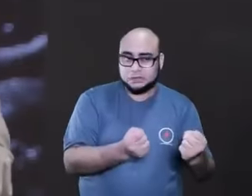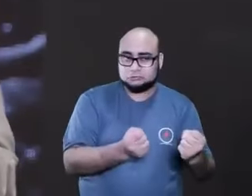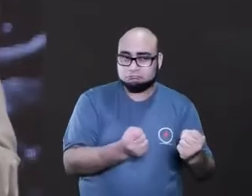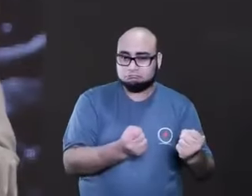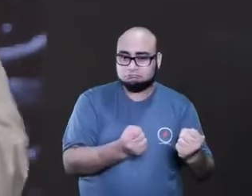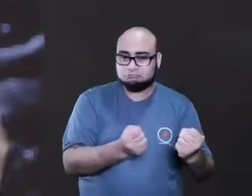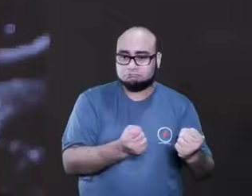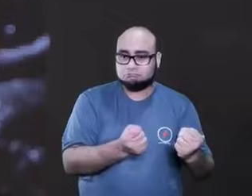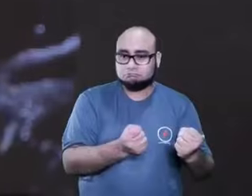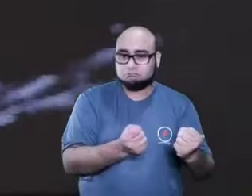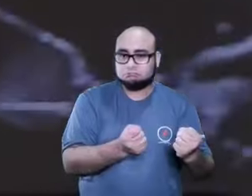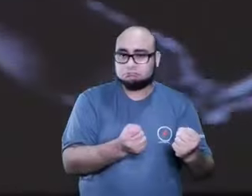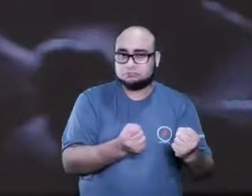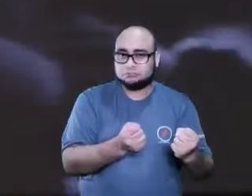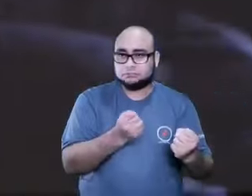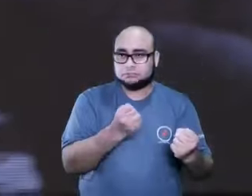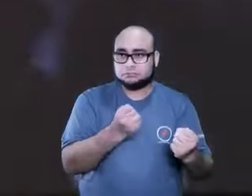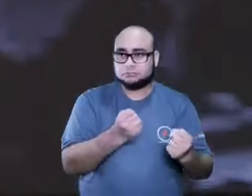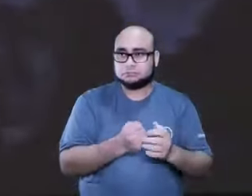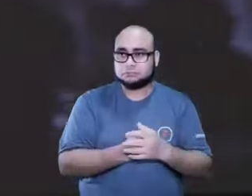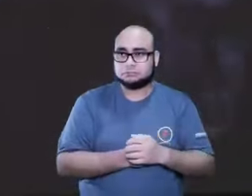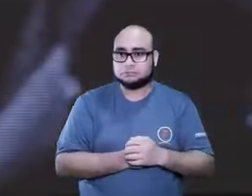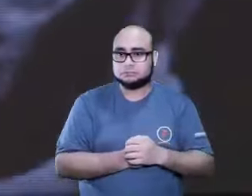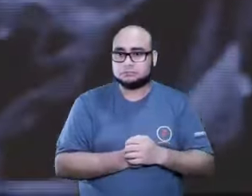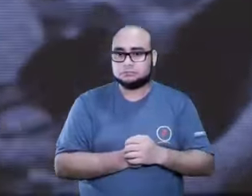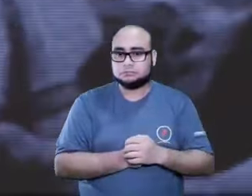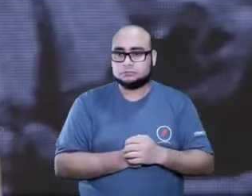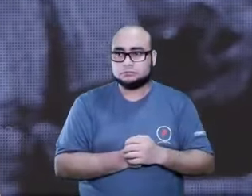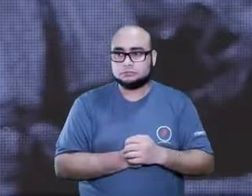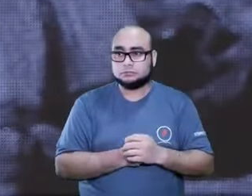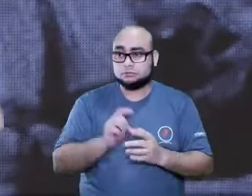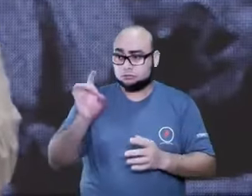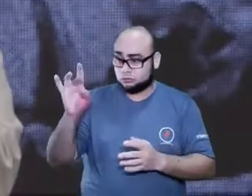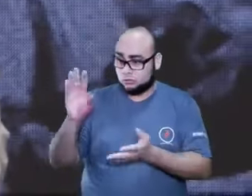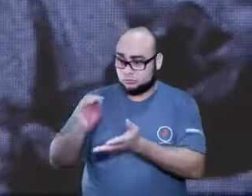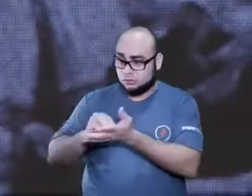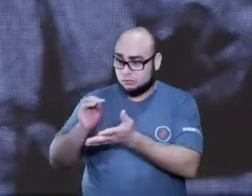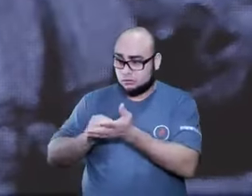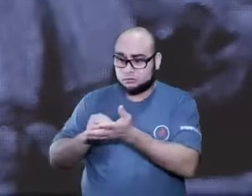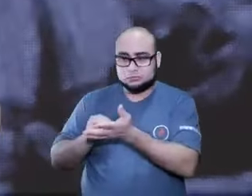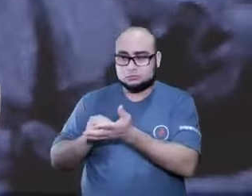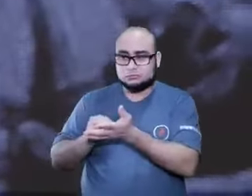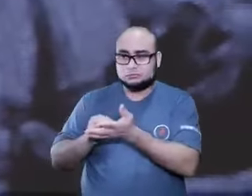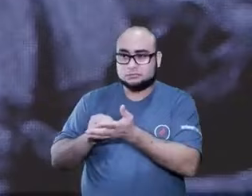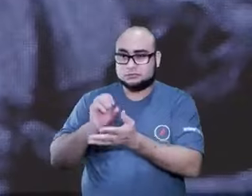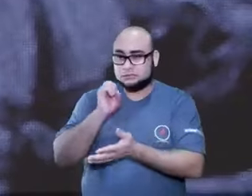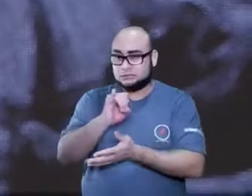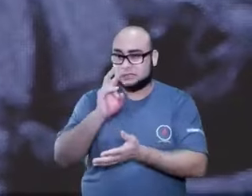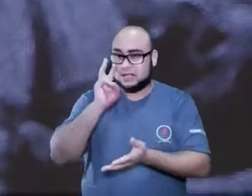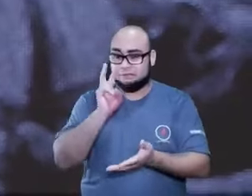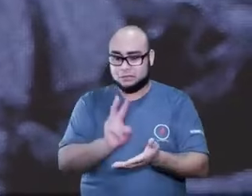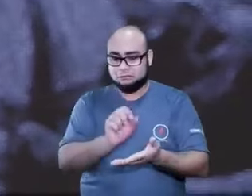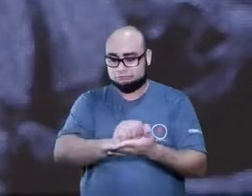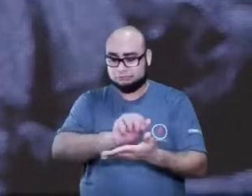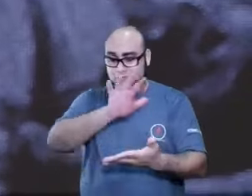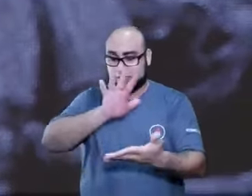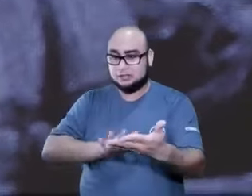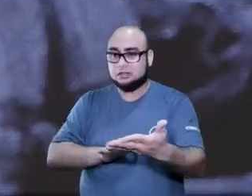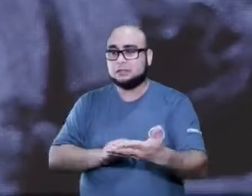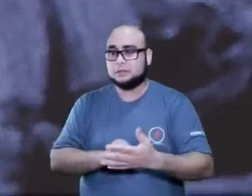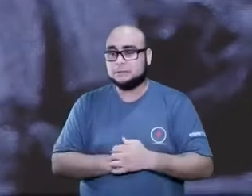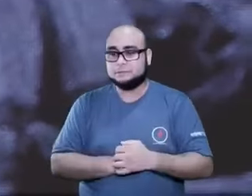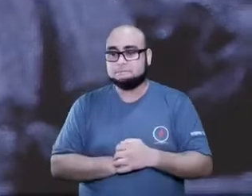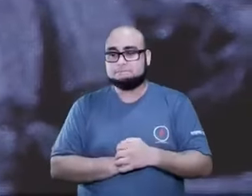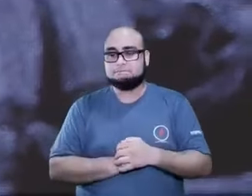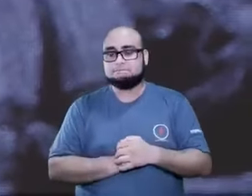real. Só pode ser achado em falta quando você olha para a embalagem e a embalagem